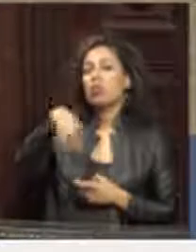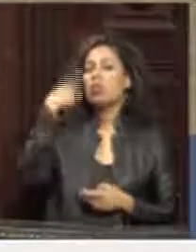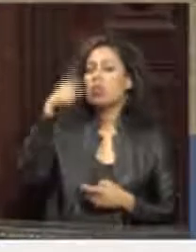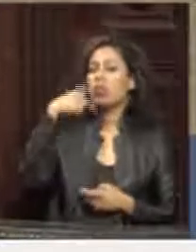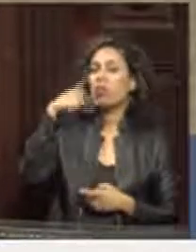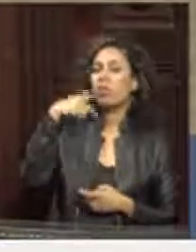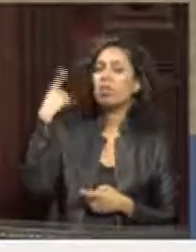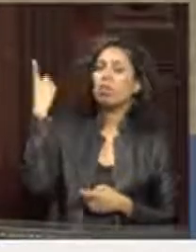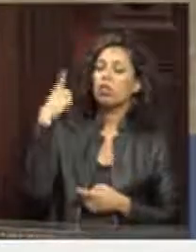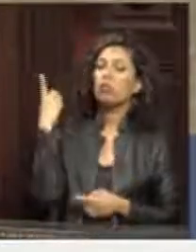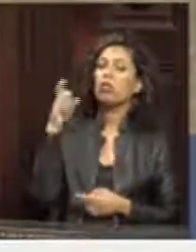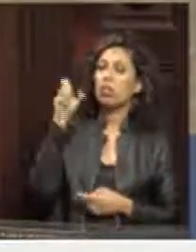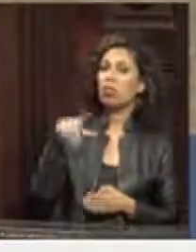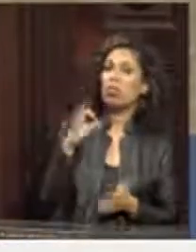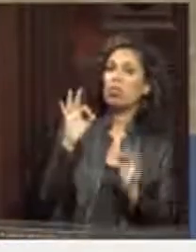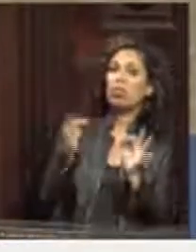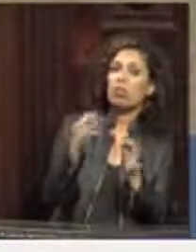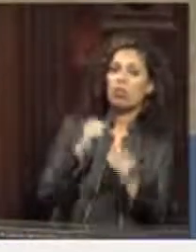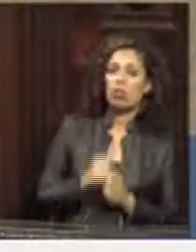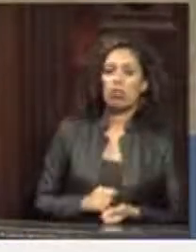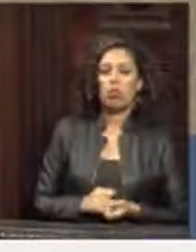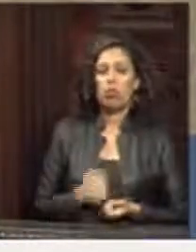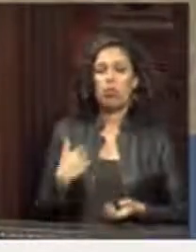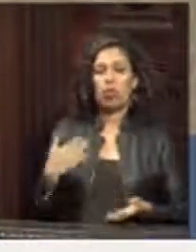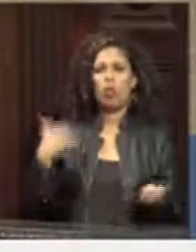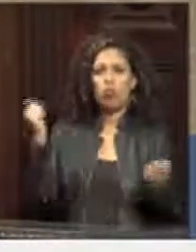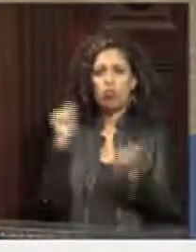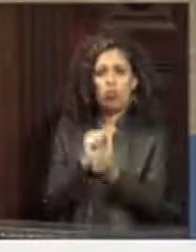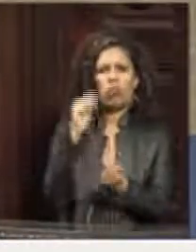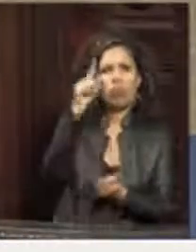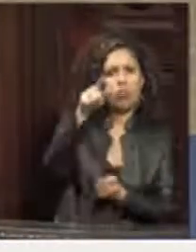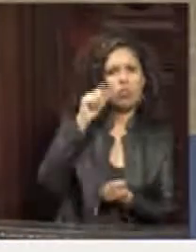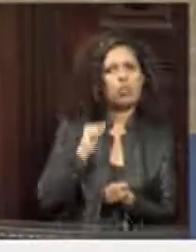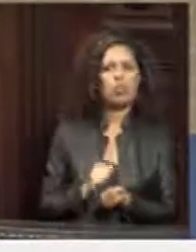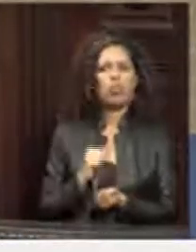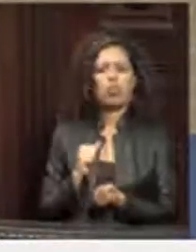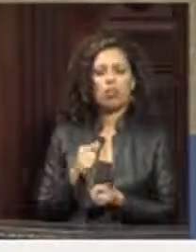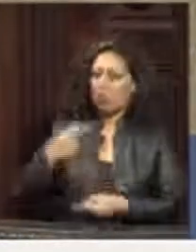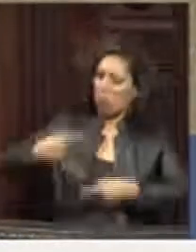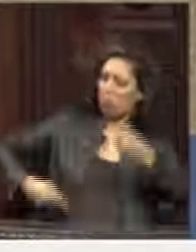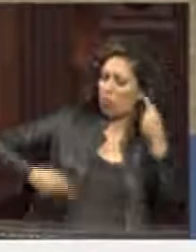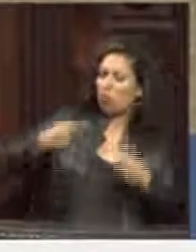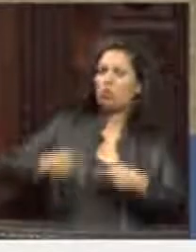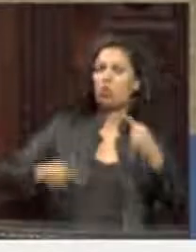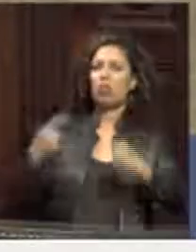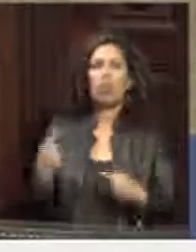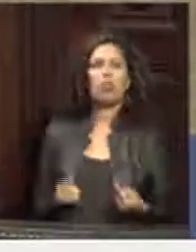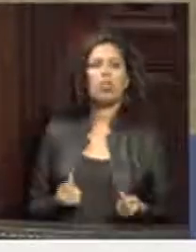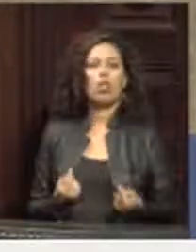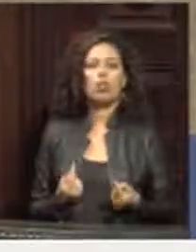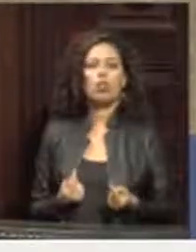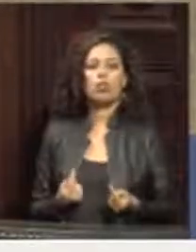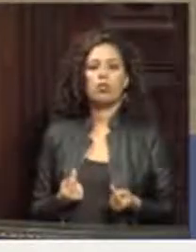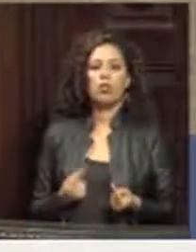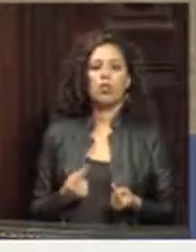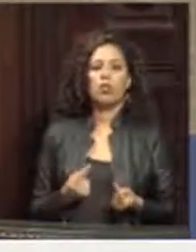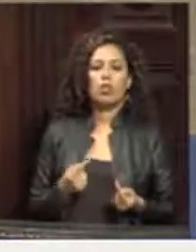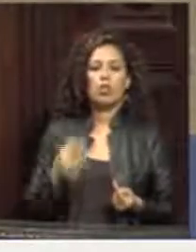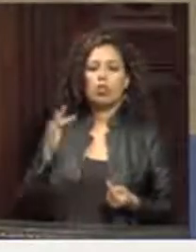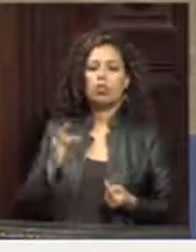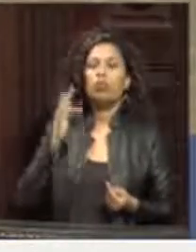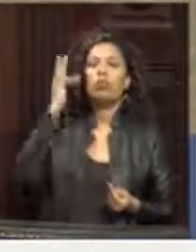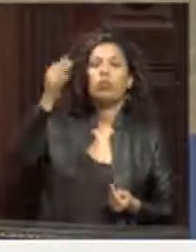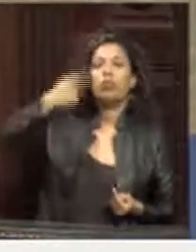nossas preocupações, e eu quero estar ao seu lado nesse debate para que a gente possa construir algo